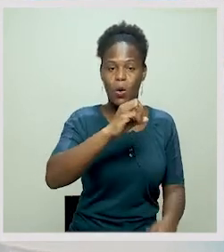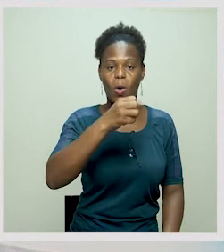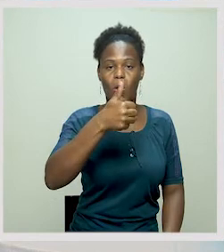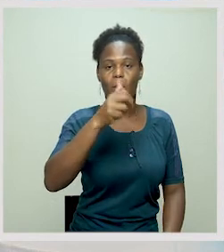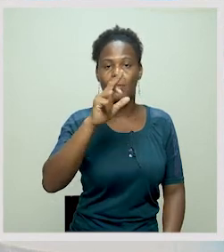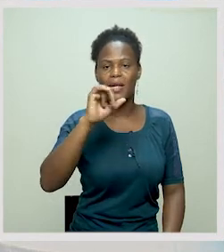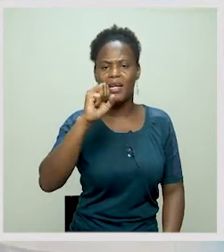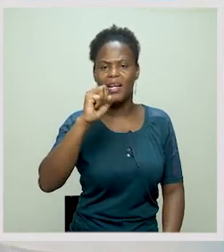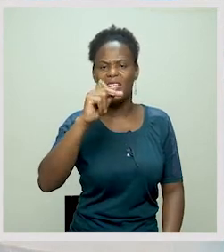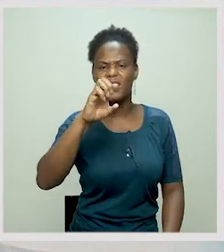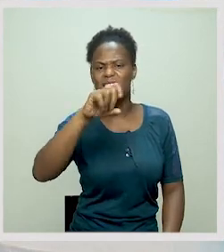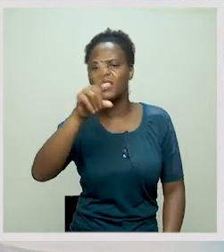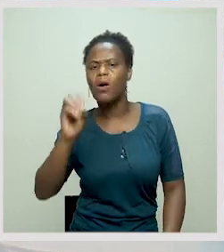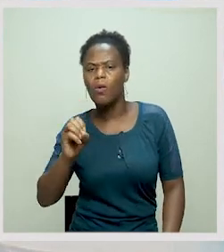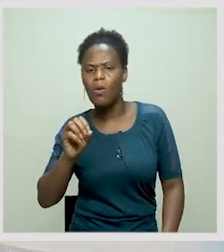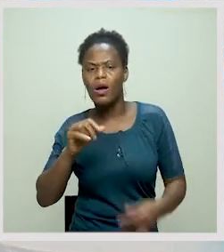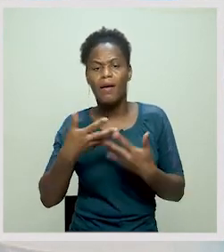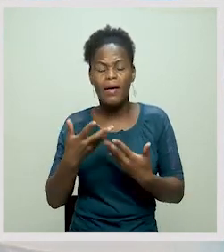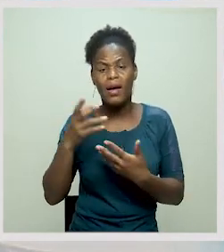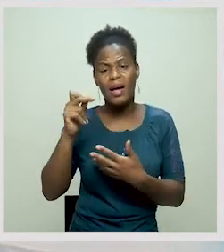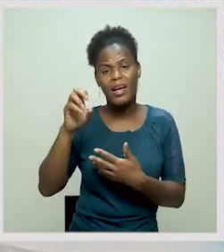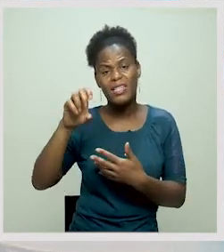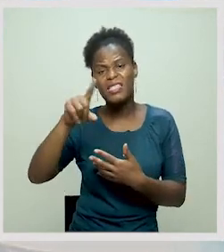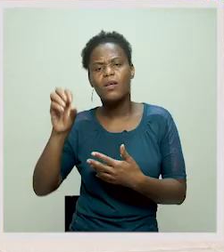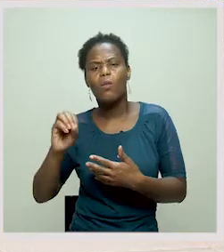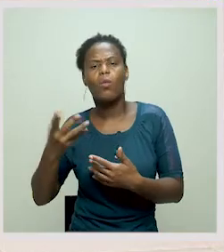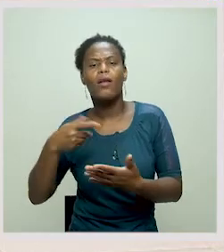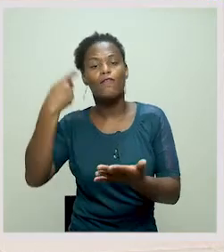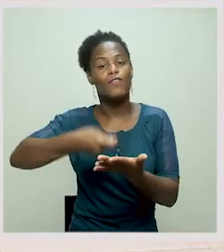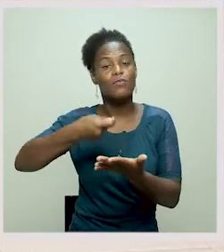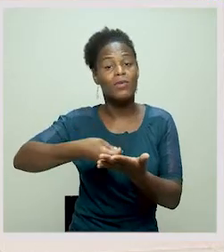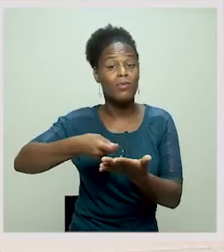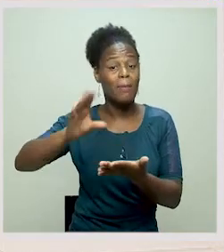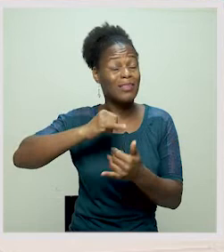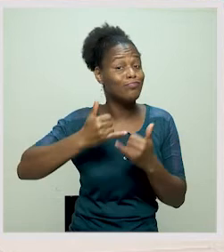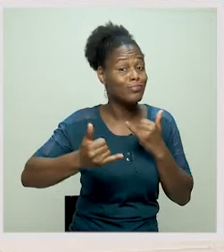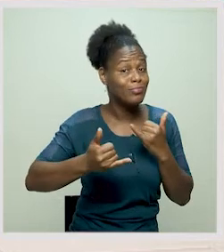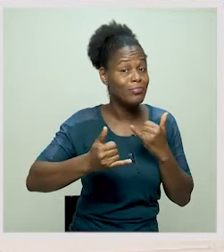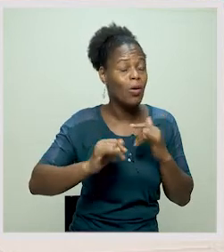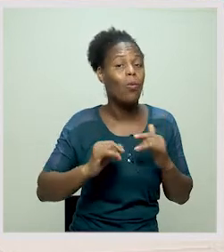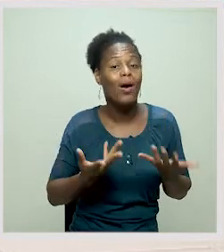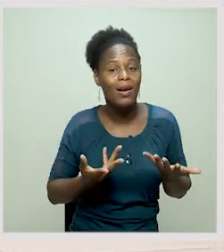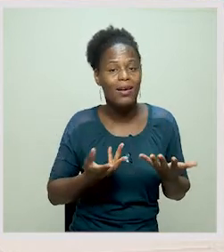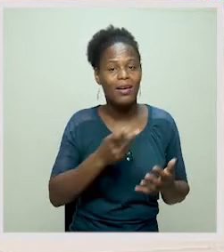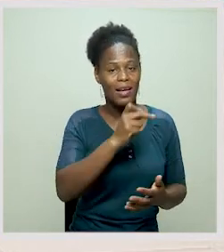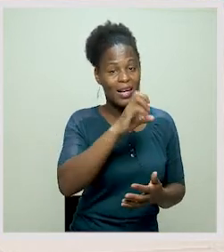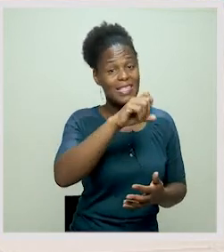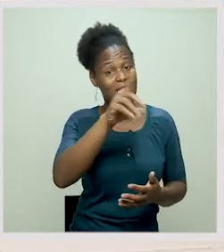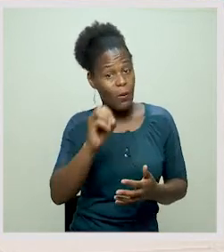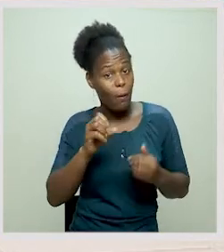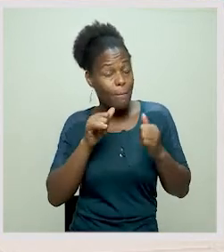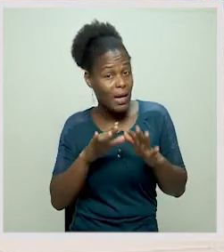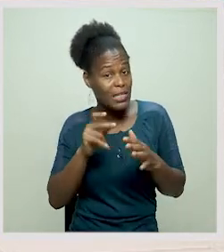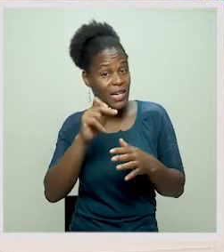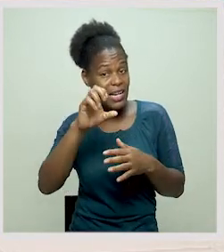em ação, qual é o investimento mais arriscado? São as ações, mas também é mais